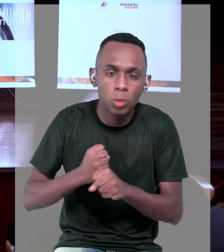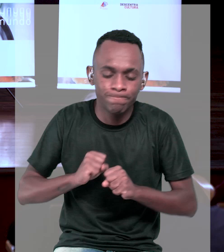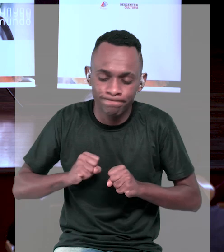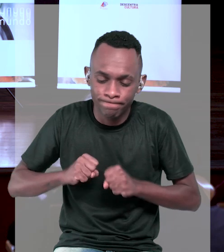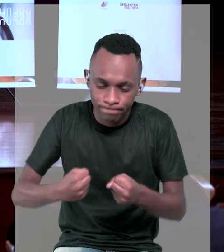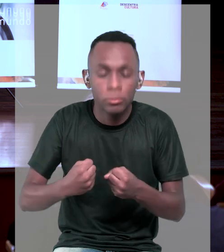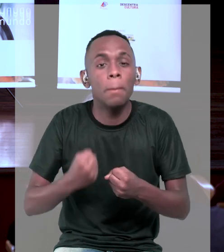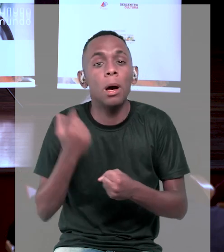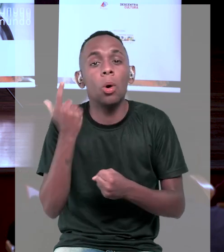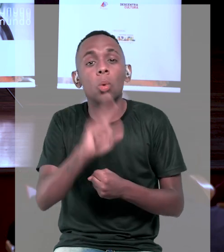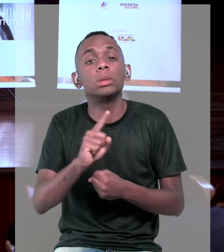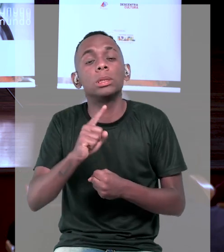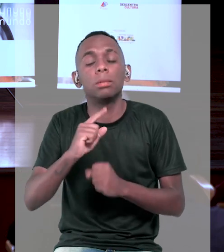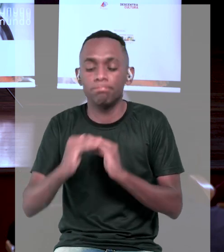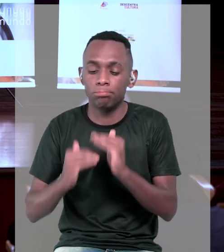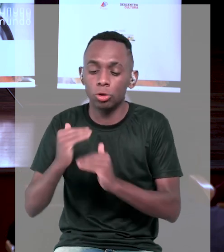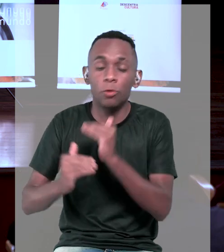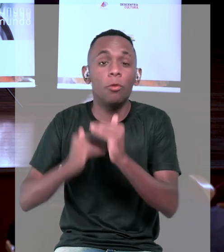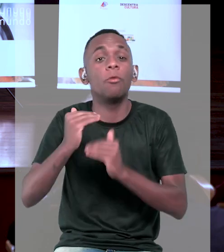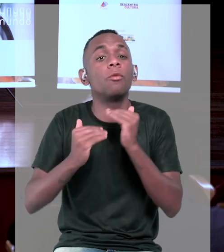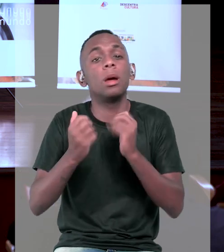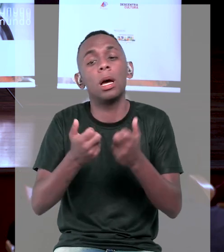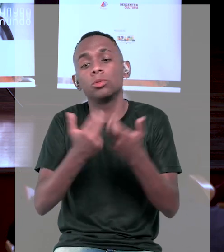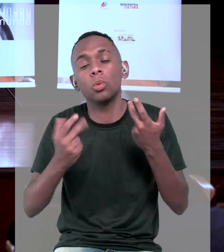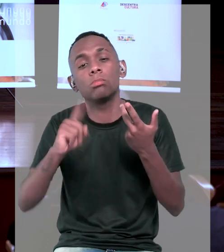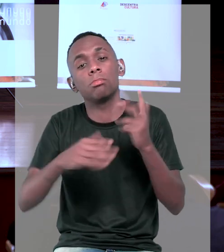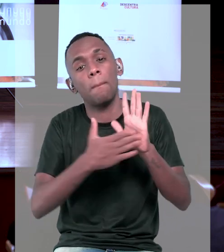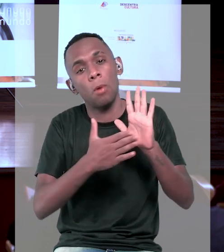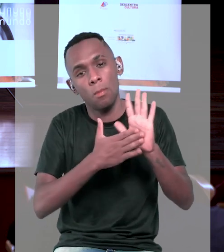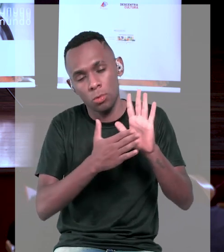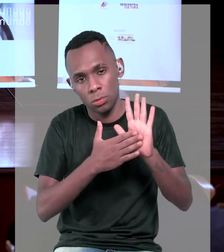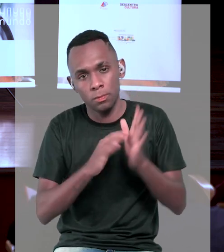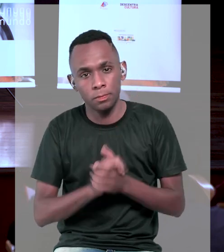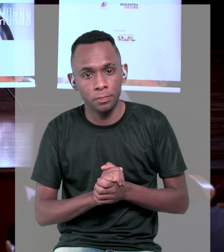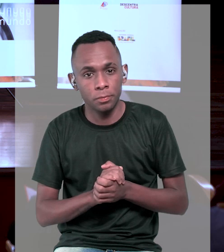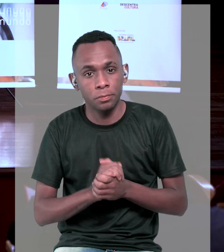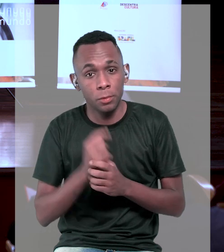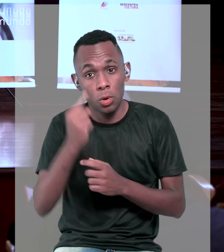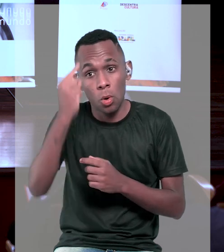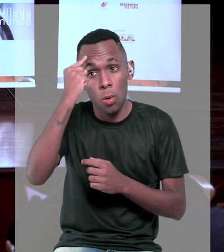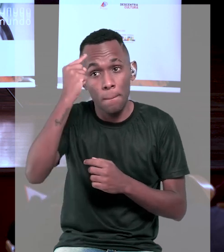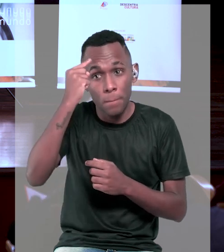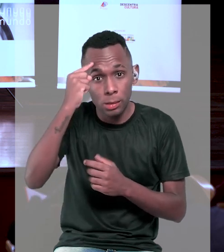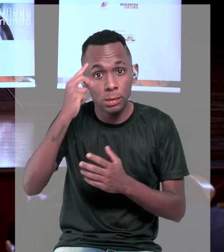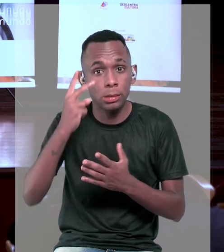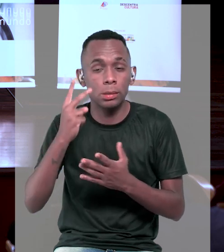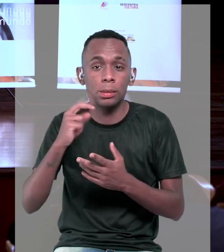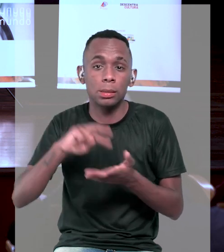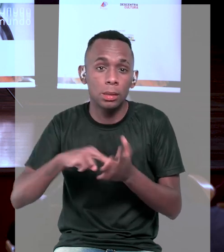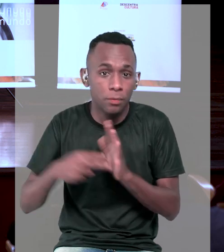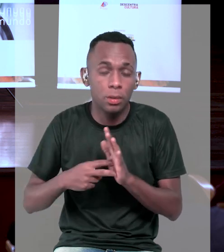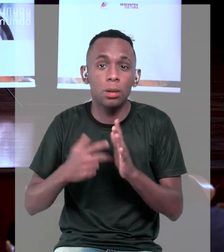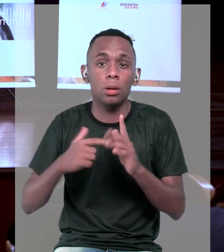gente construa aquilo que é proposto. O pensamento é sempre um trabalho,